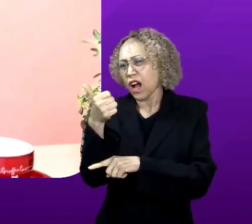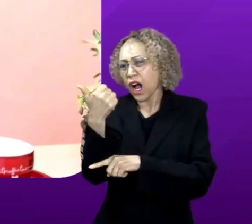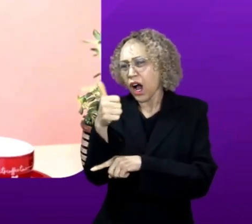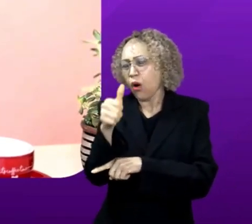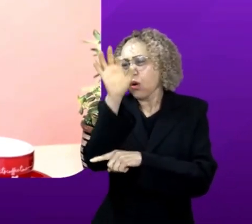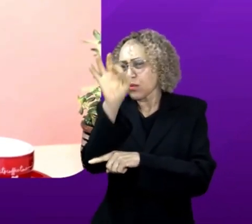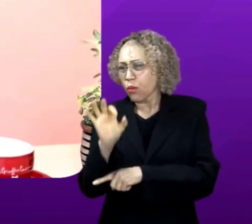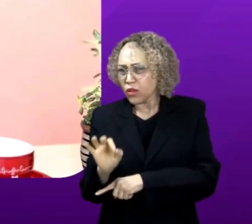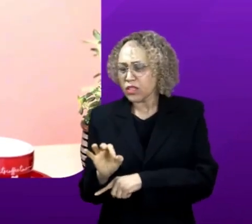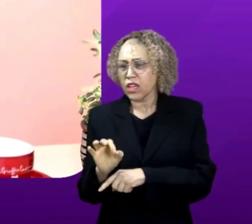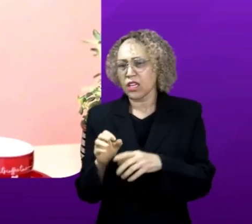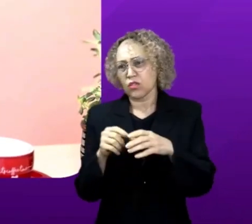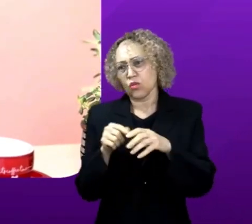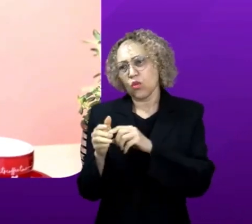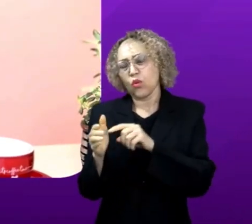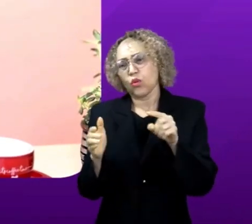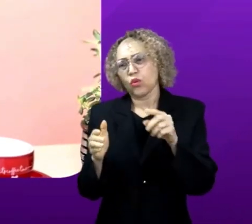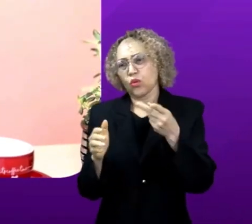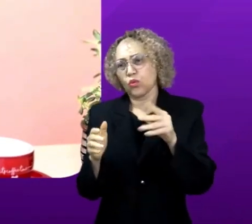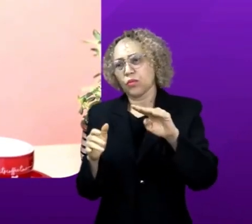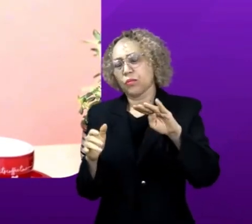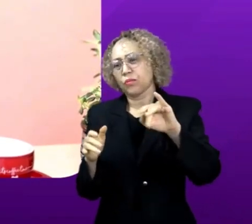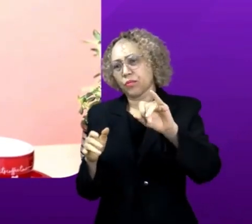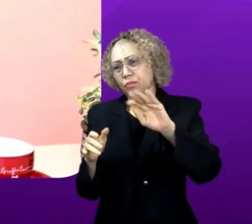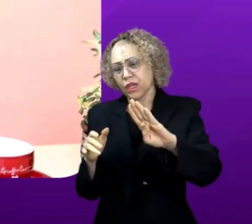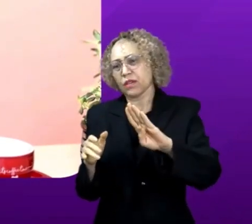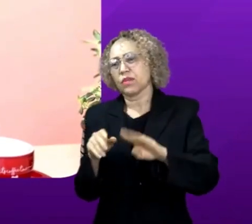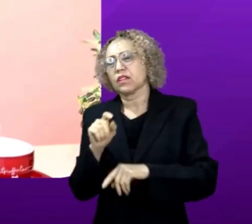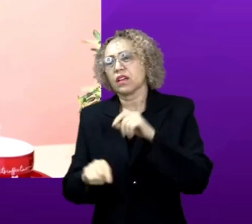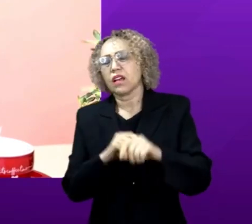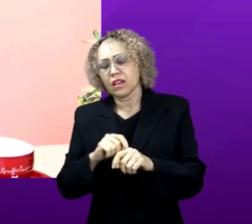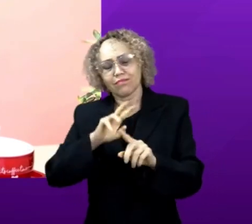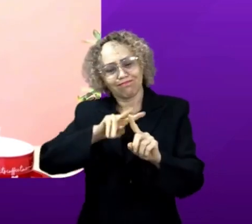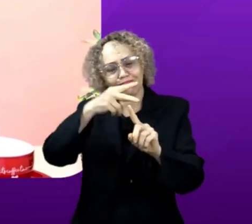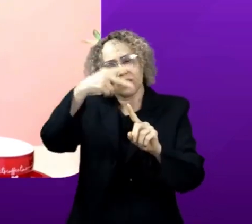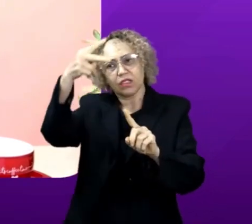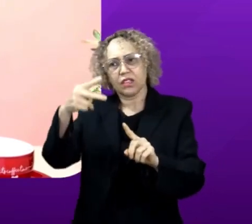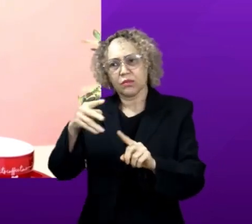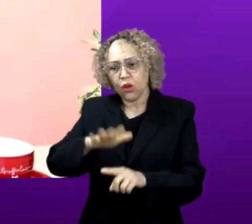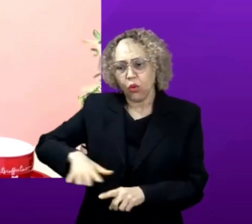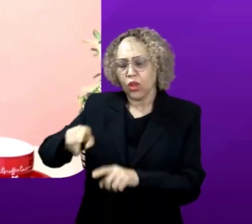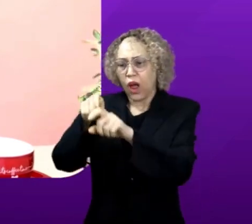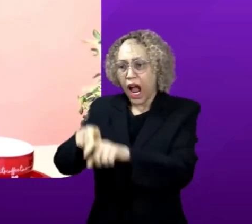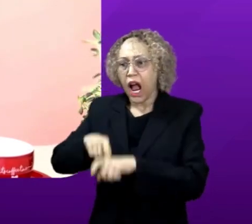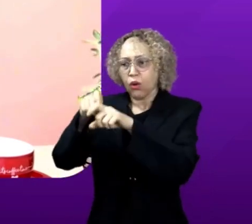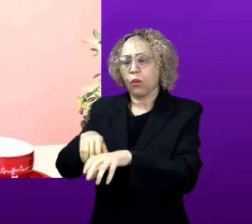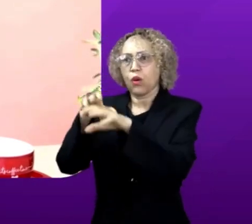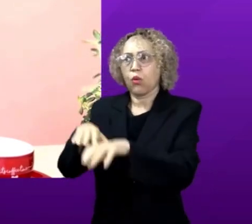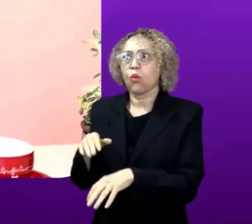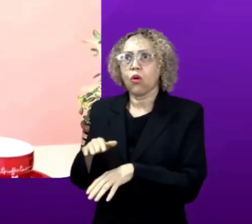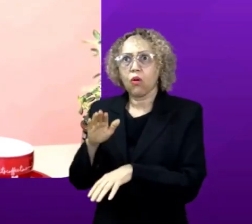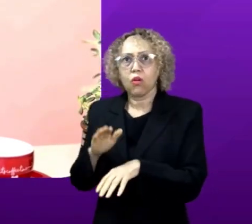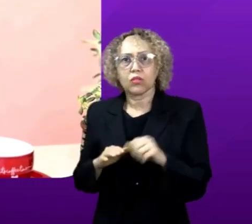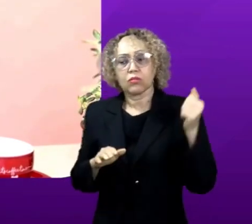do que qualquer indústria e mais que o dobro que todo o setor agropecuário produz. E o que é que isso